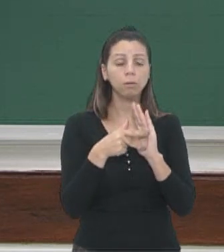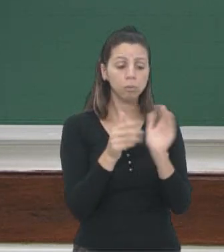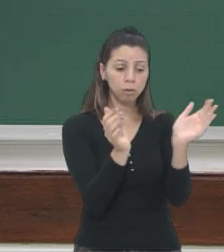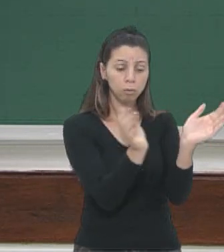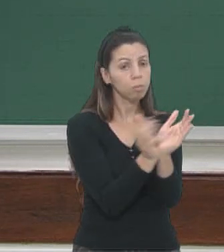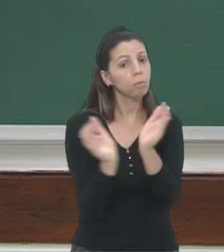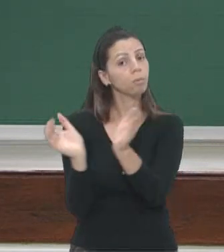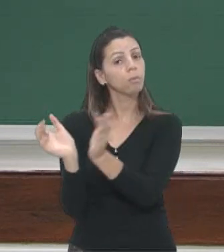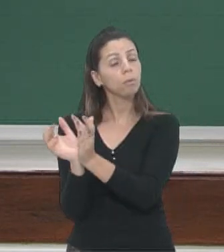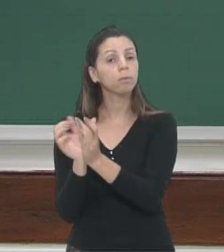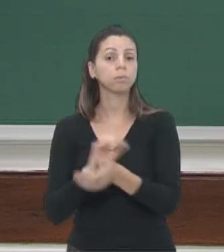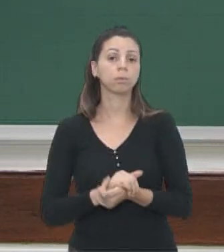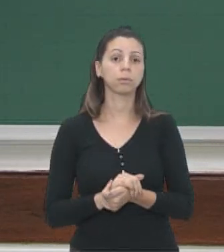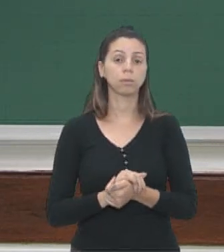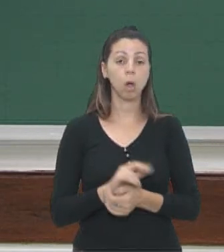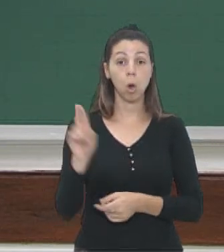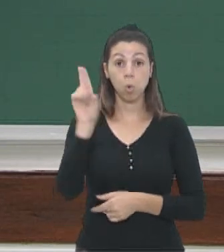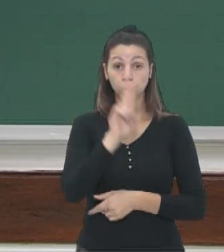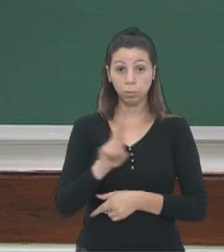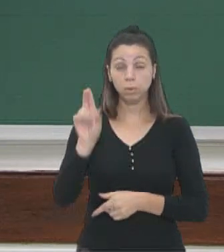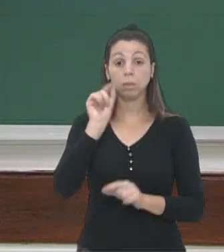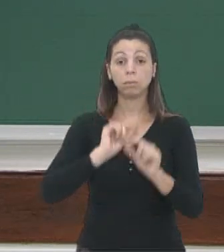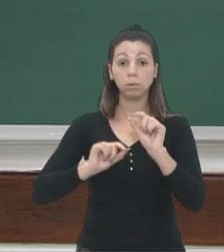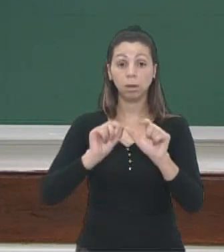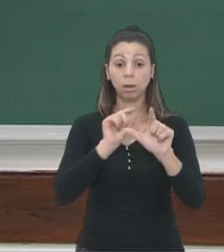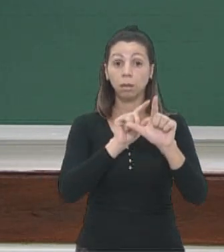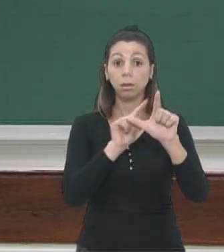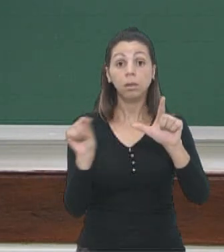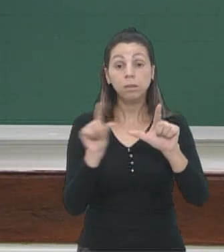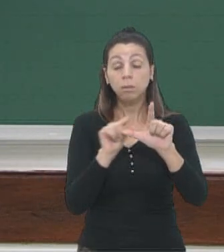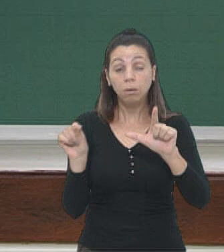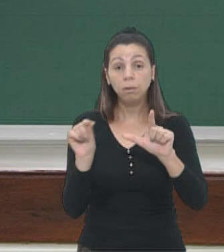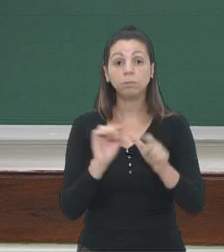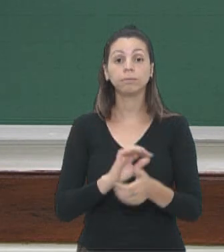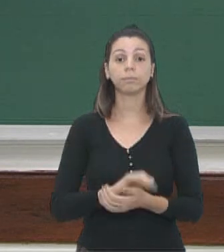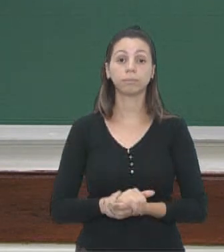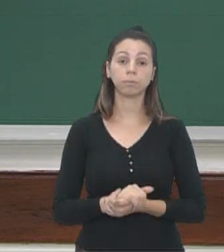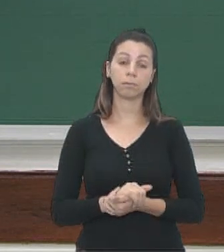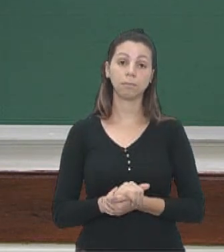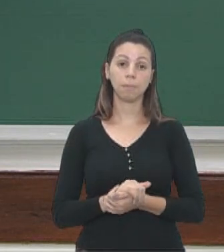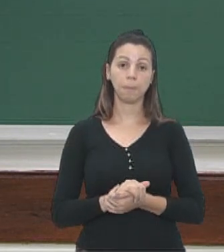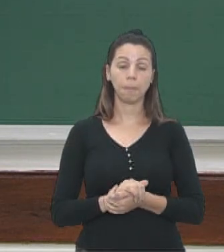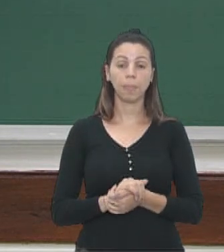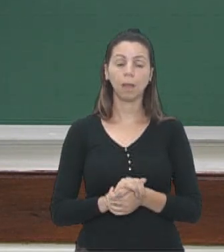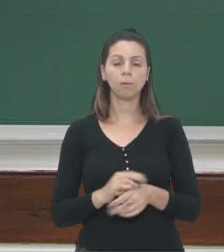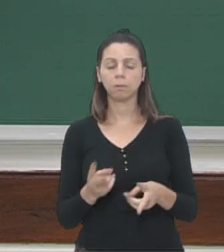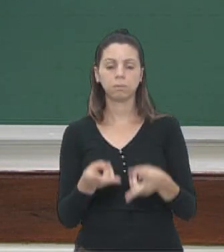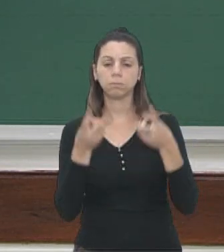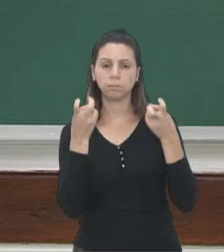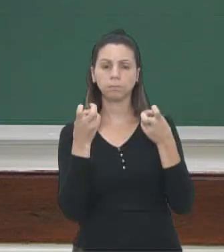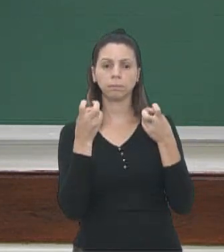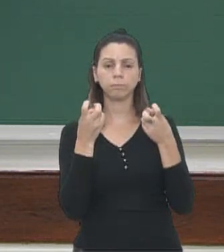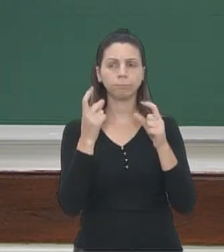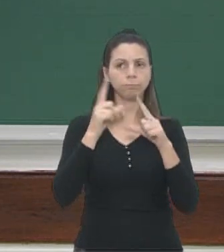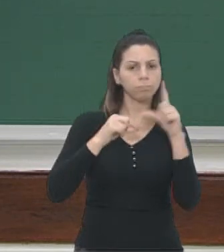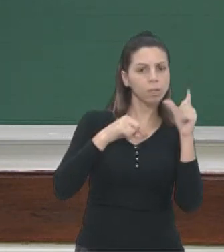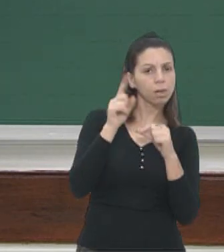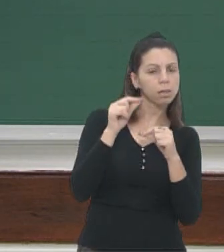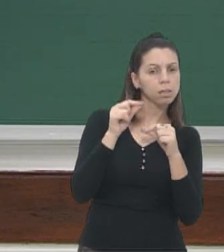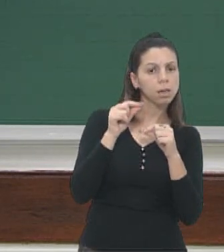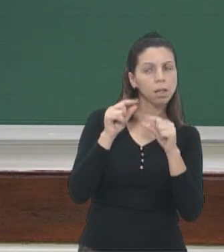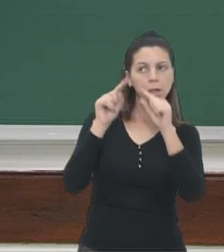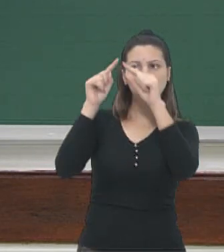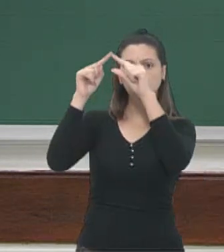Justamente utilizando a legenda. É a legenda que traz para nós esse significado. Então, quando você observar uma estrela, um triângulo